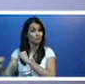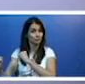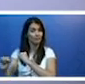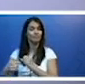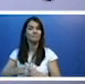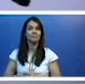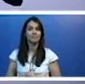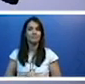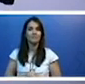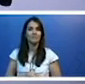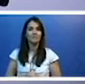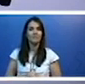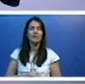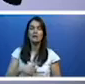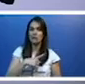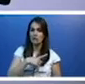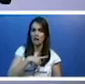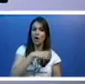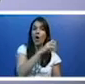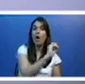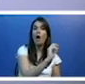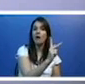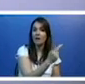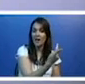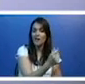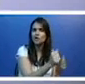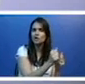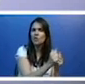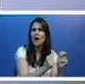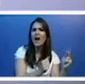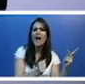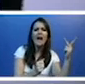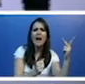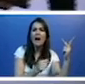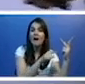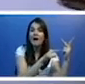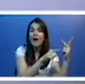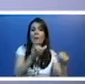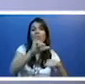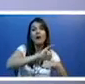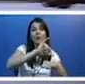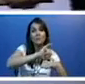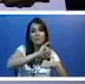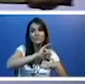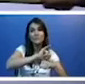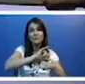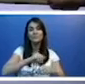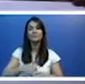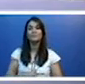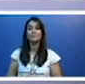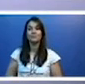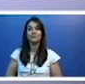exemplo, aqui eu tenho o hidróxido, que é o OH, e o K é o metal, então fica hidróxido